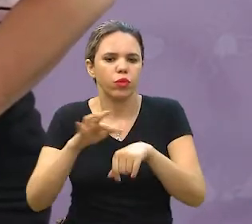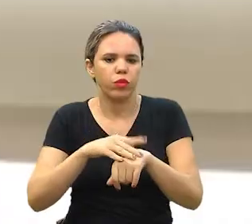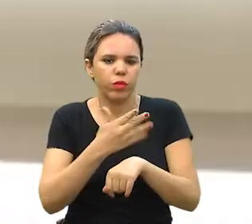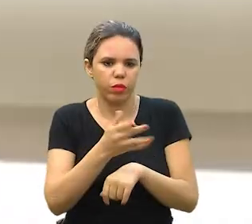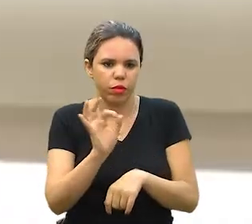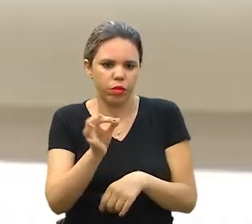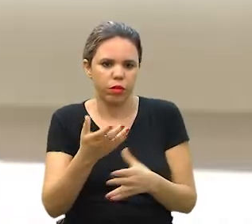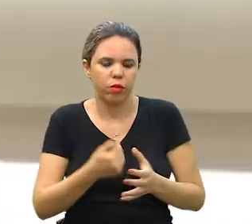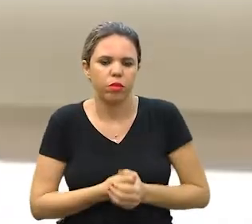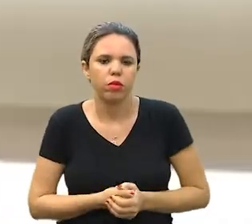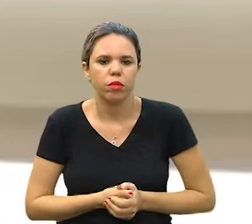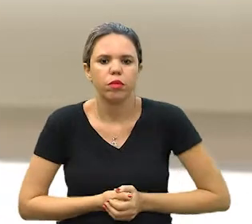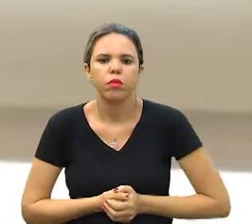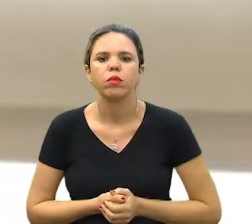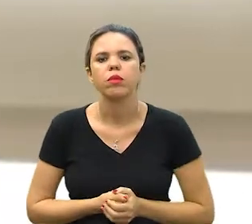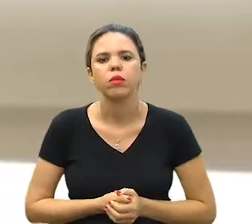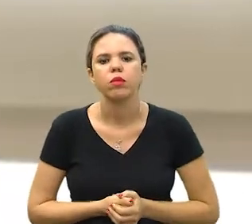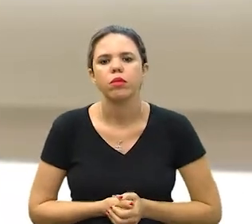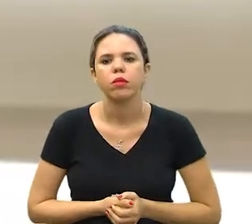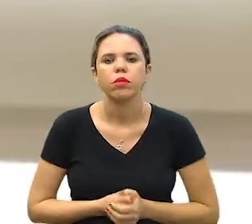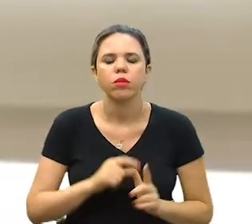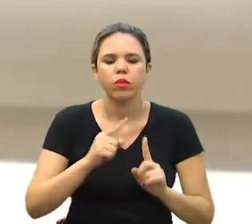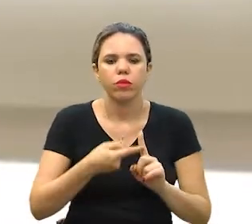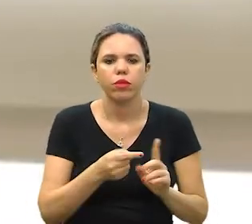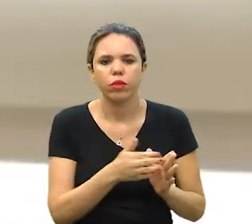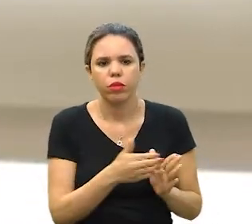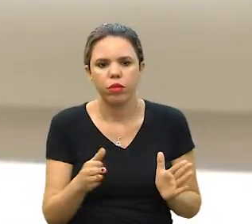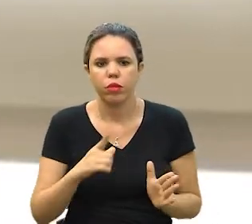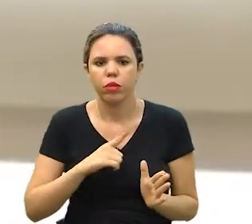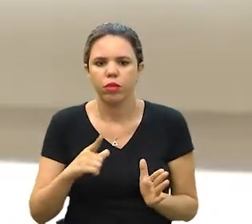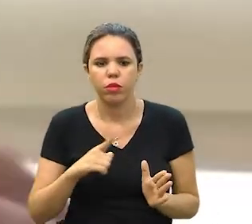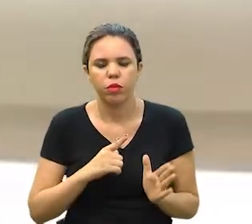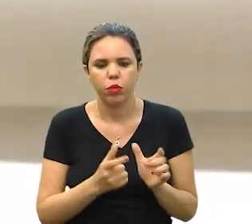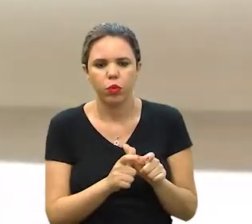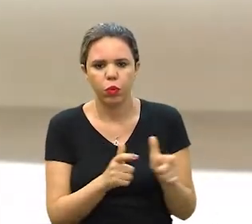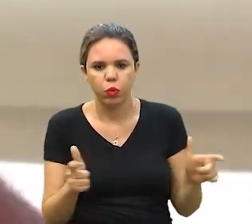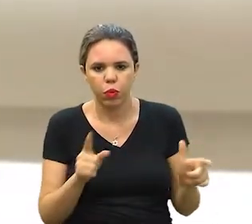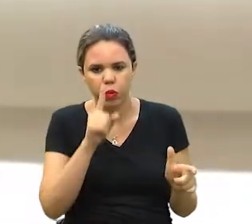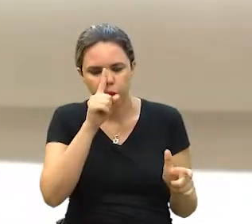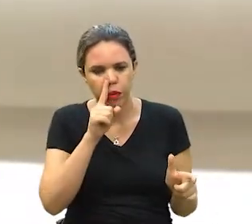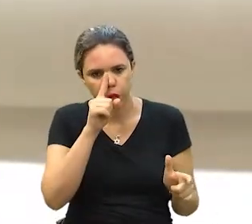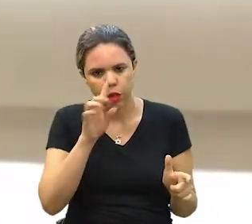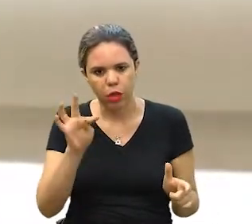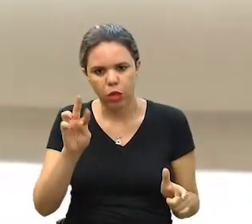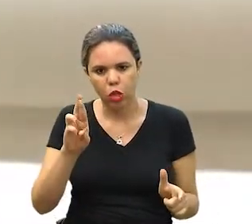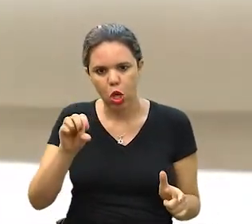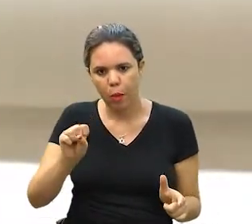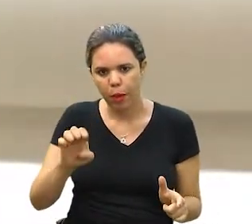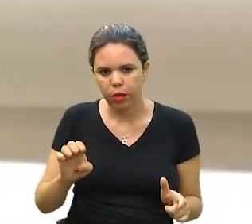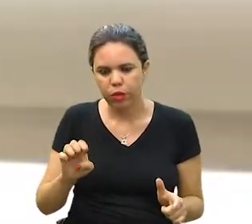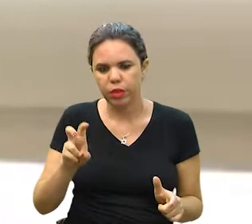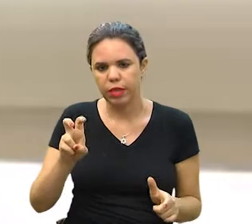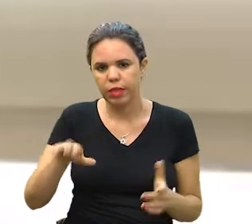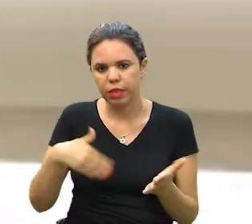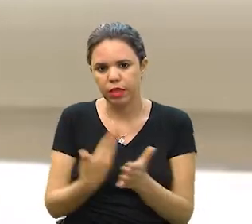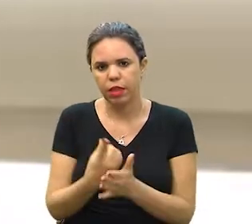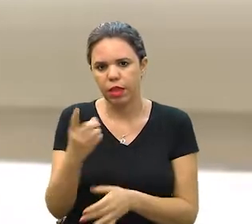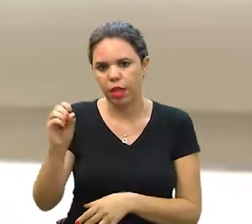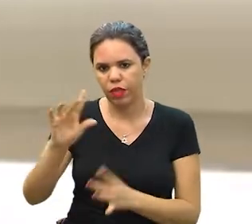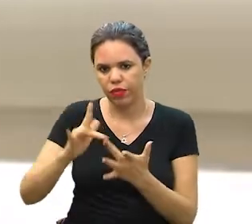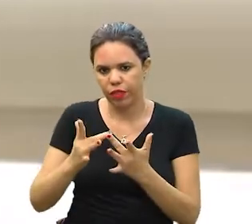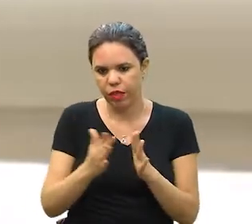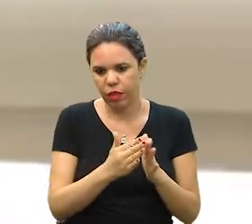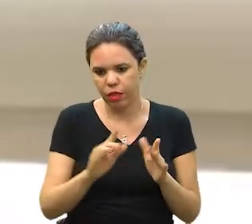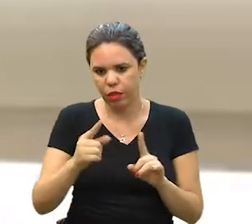trombose? Exatamente, Viviane. Então, as gestantes têm um aumento do risco de trombose de 5 a 10